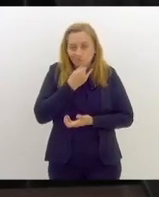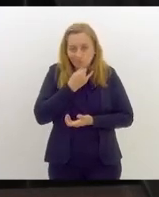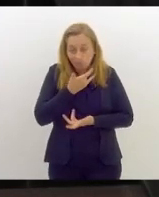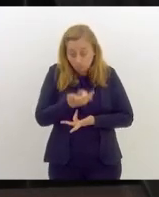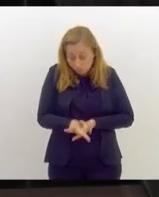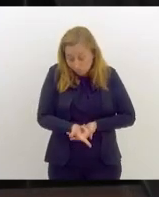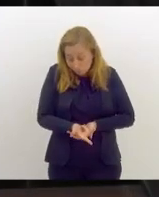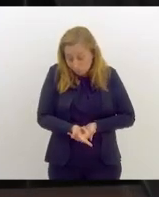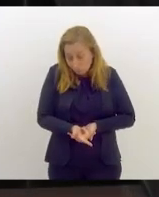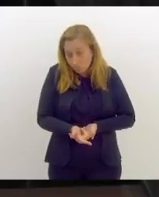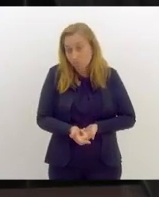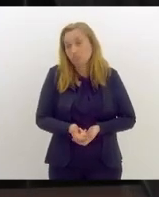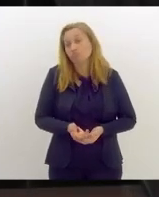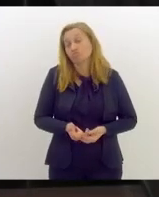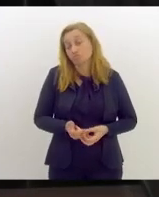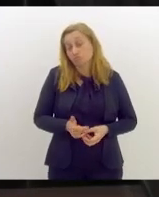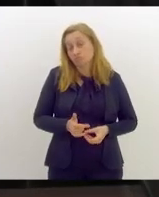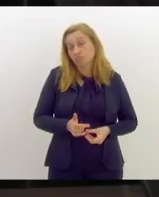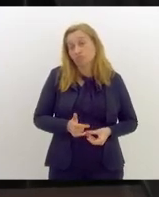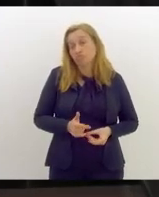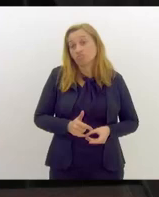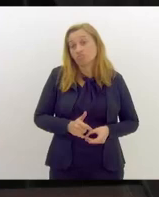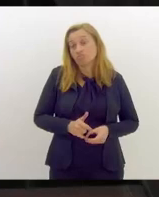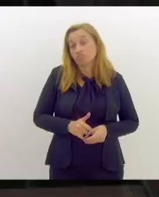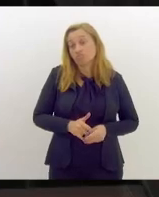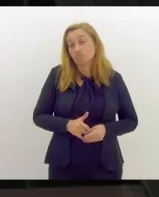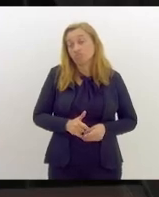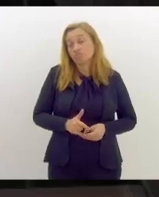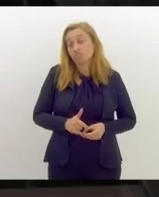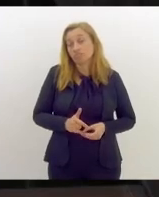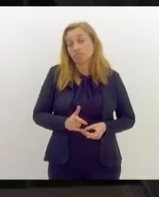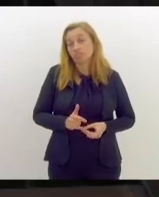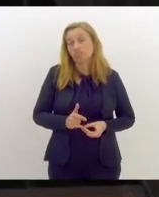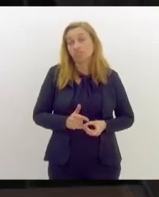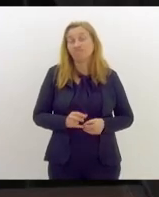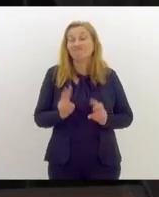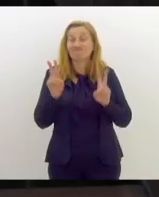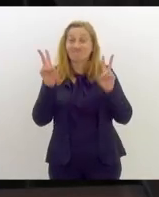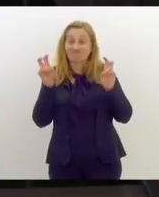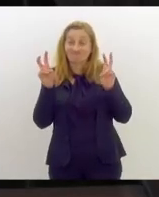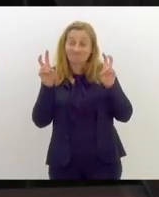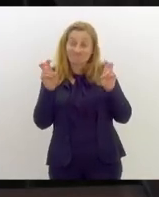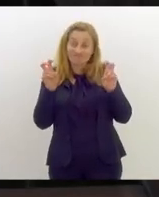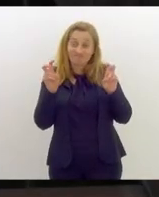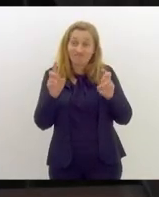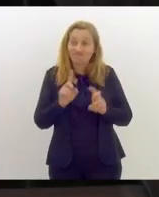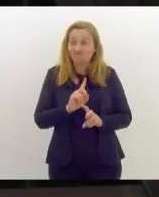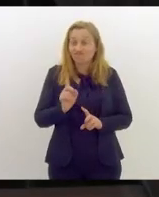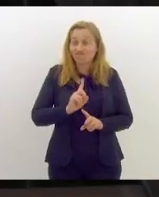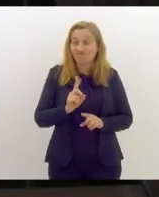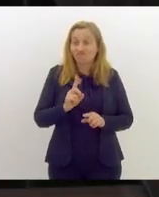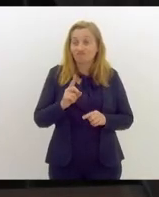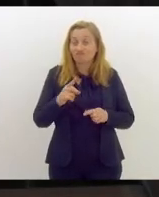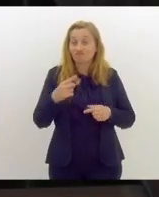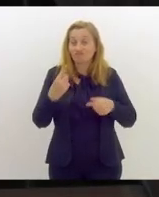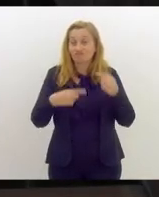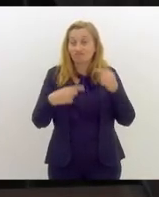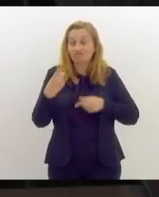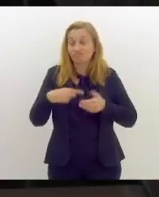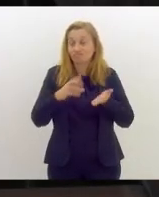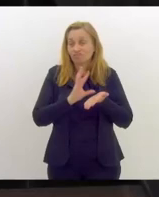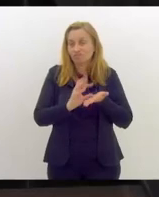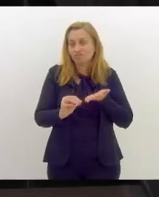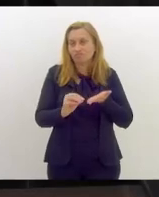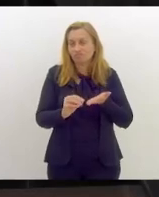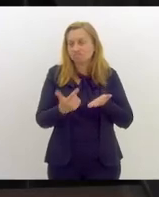não obstrução Claro que não mas lamentar que esses temas não tenham sido trazidos a pauta sem uma reunião de